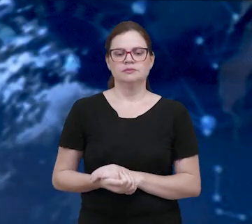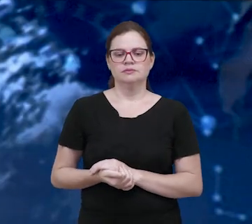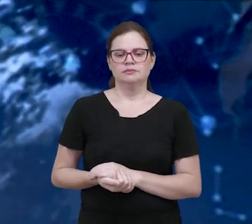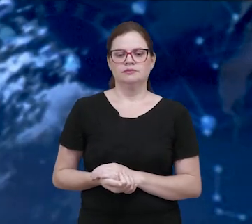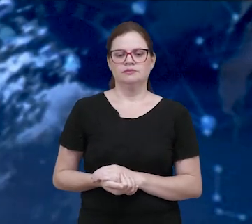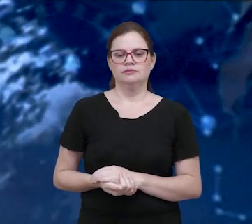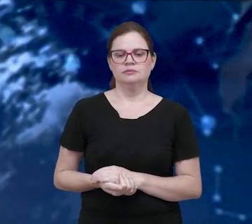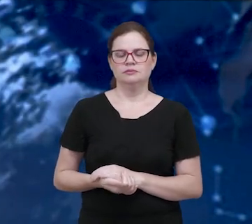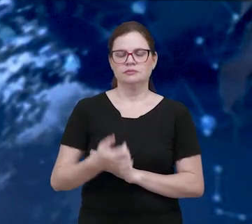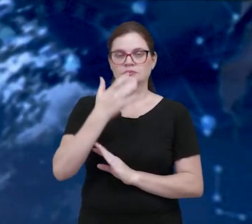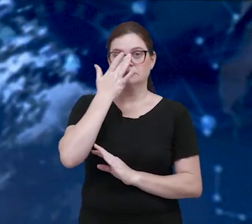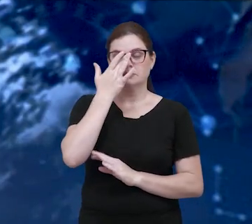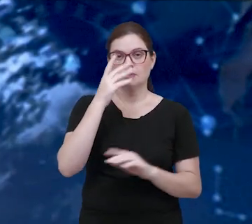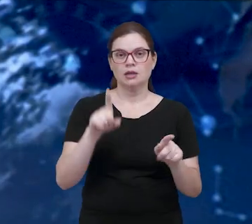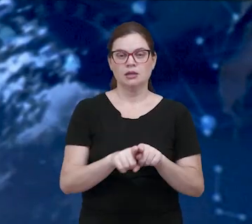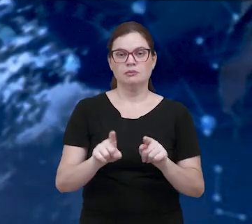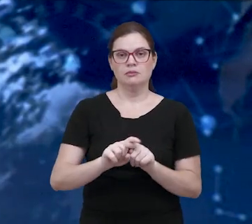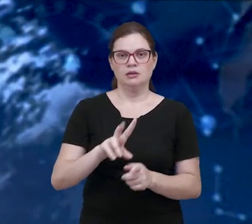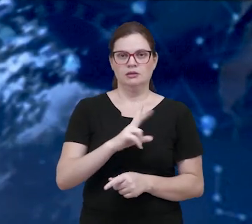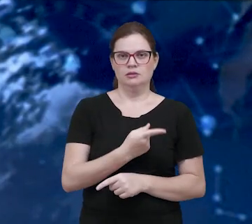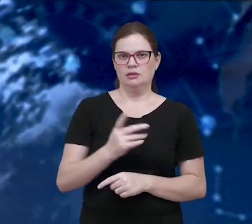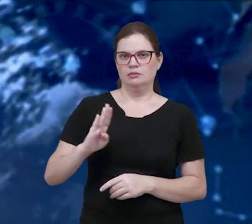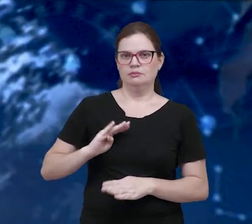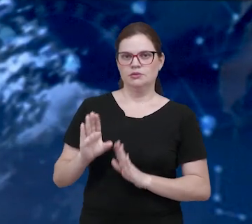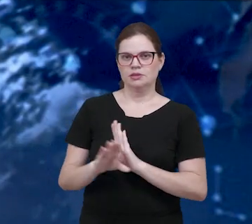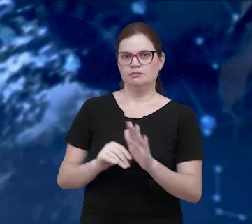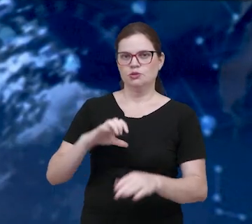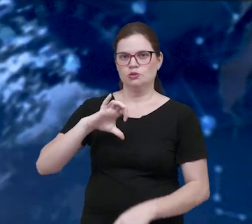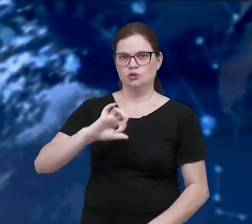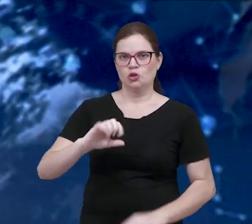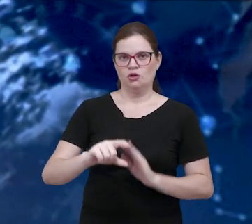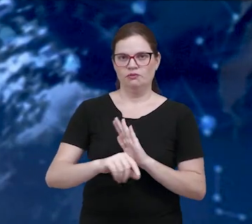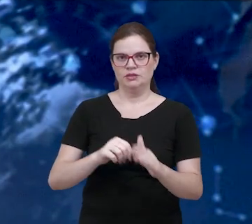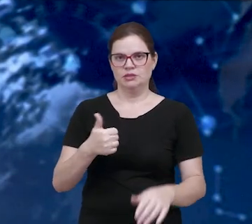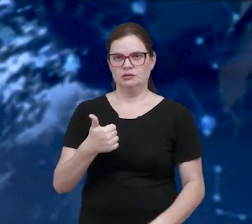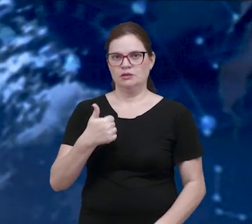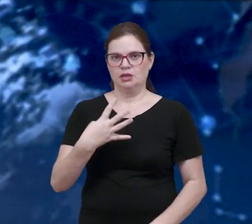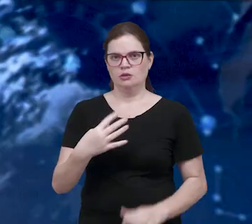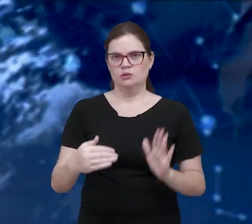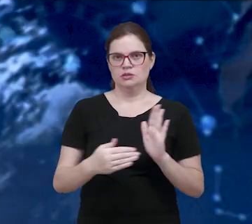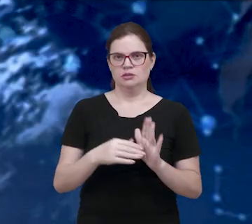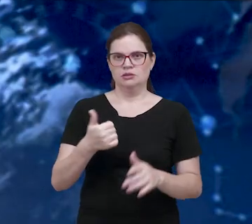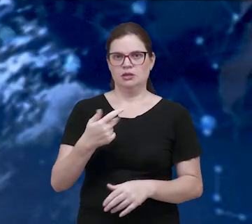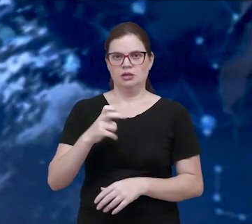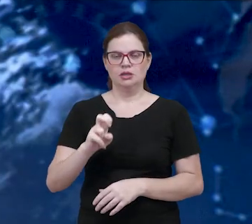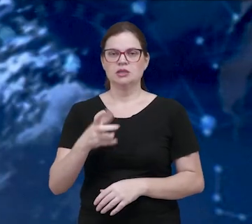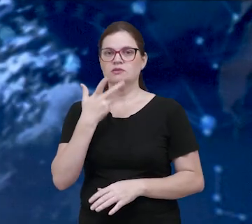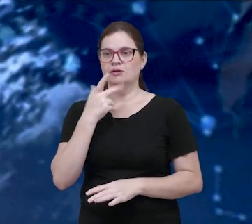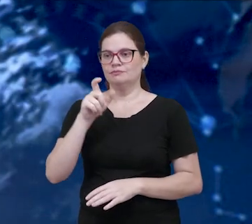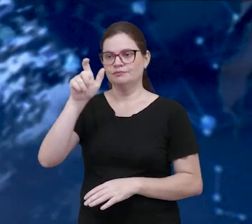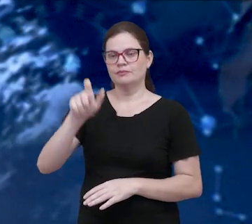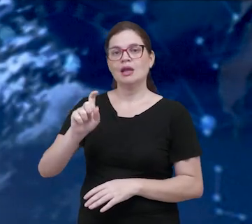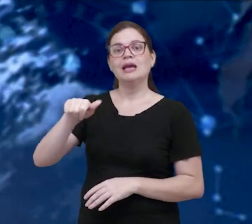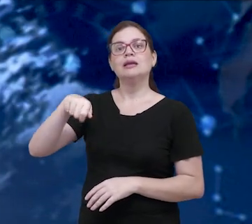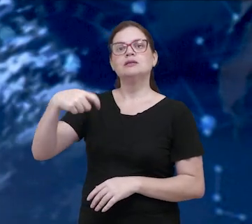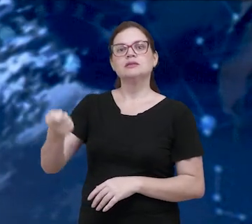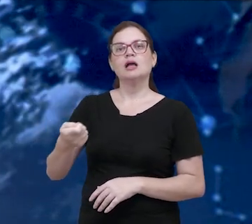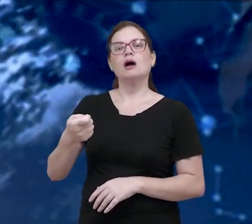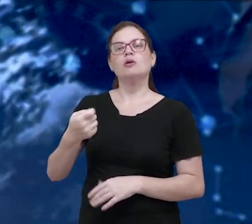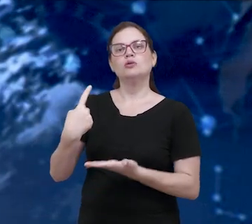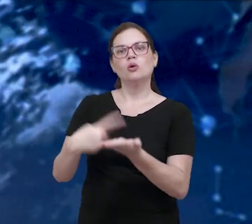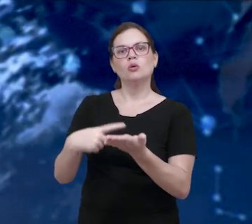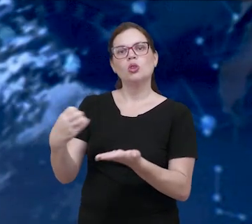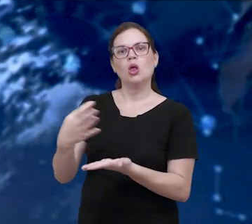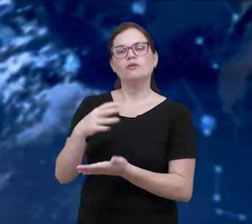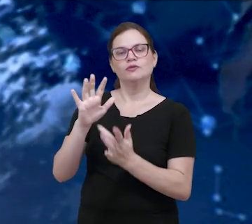E Hebreus 9, 14 e 15 diz: Cristo é mediador deste novo concerto, deste novo testamento.